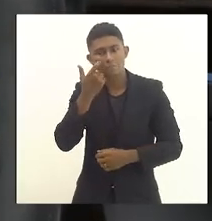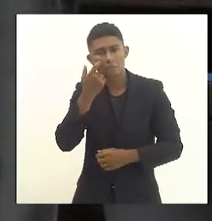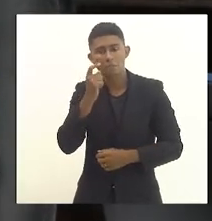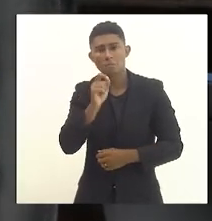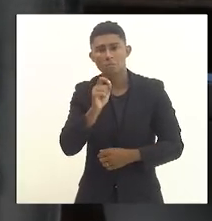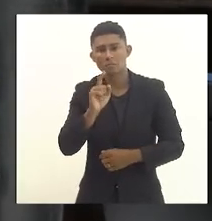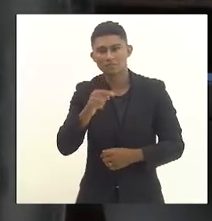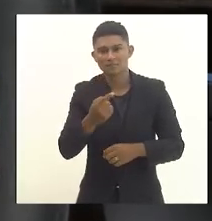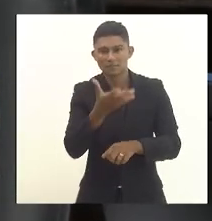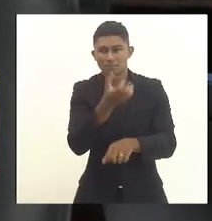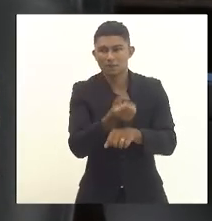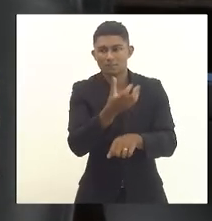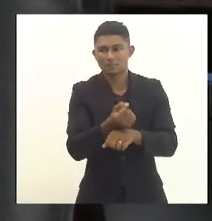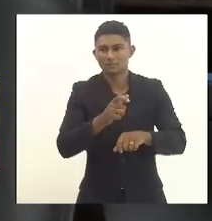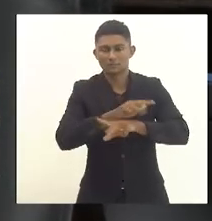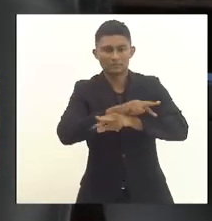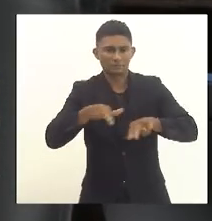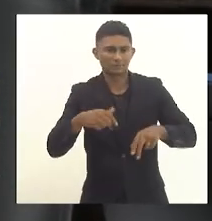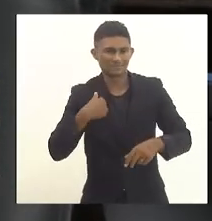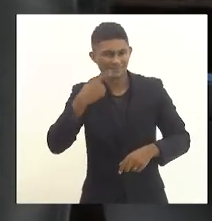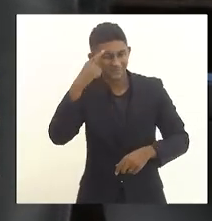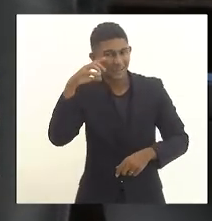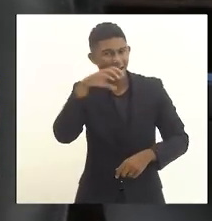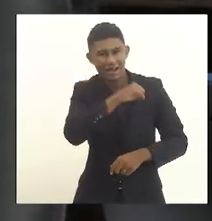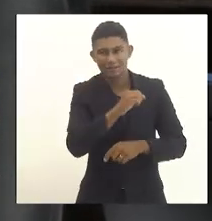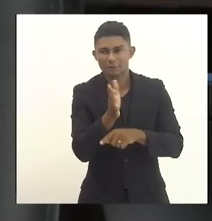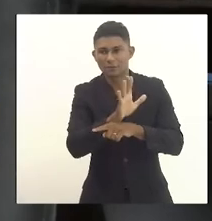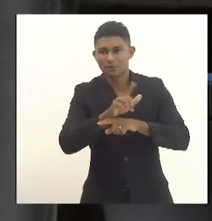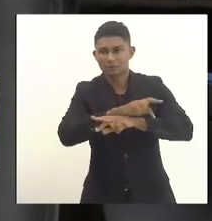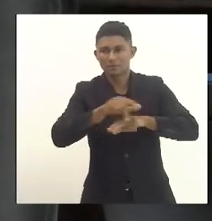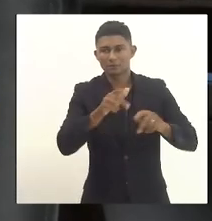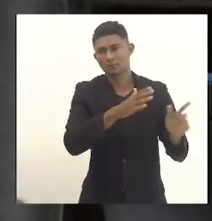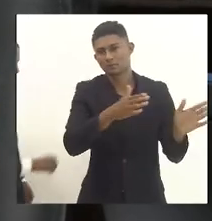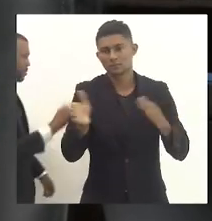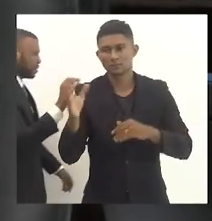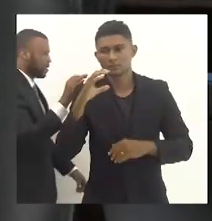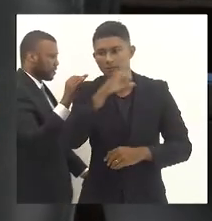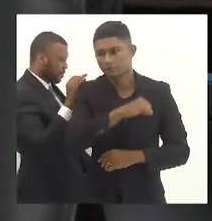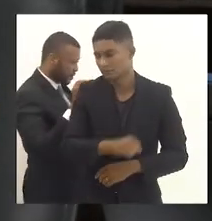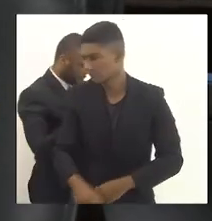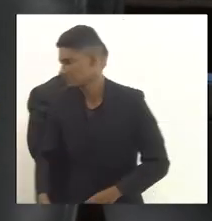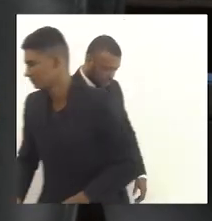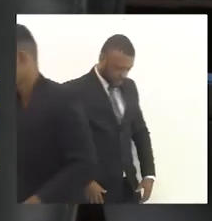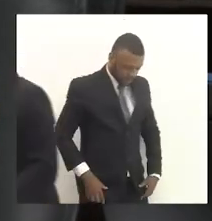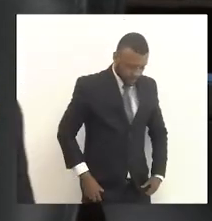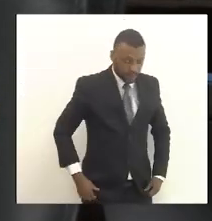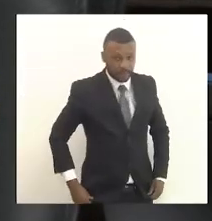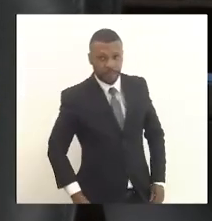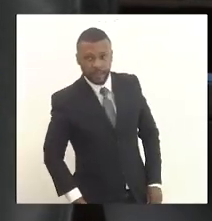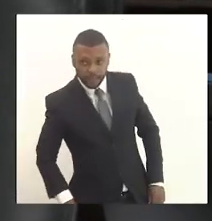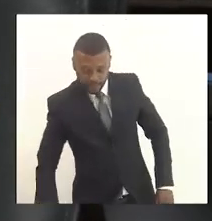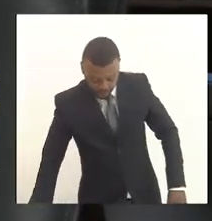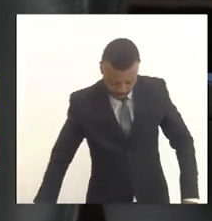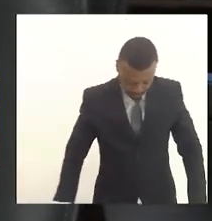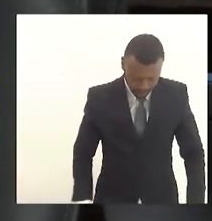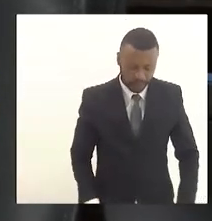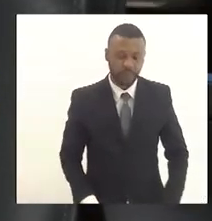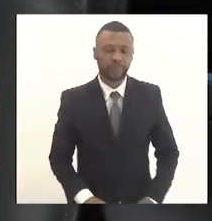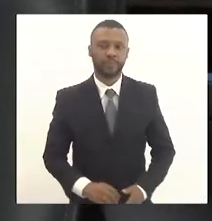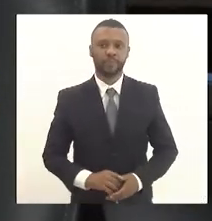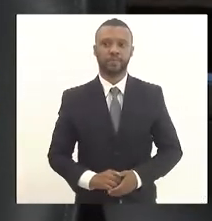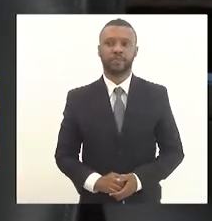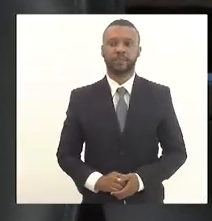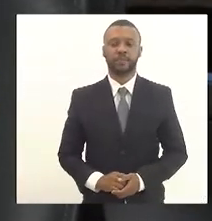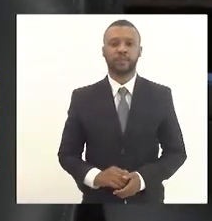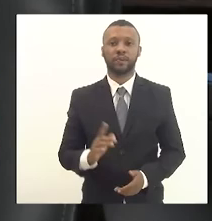de download, né, de upload das coisas, de filme, streaming, isso é rápido, continua no 4G, mas eu acho que a sensibilidade disso vai ser para o